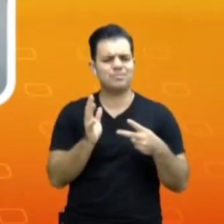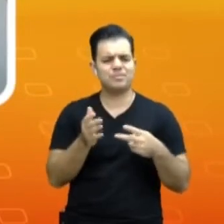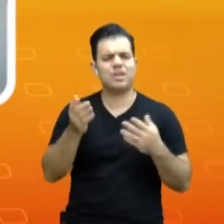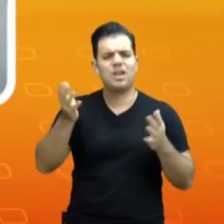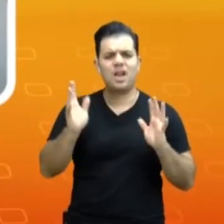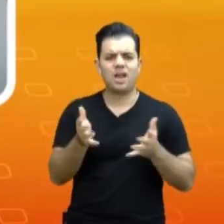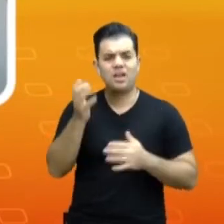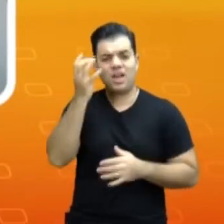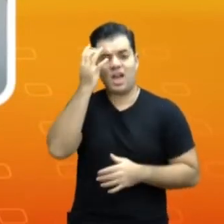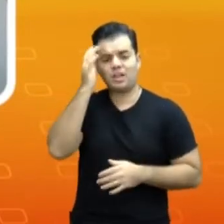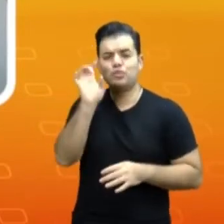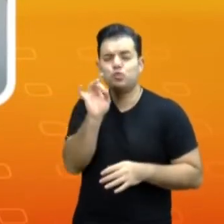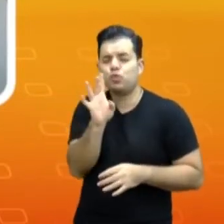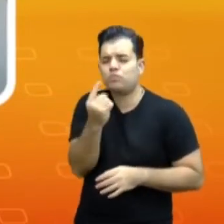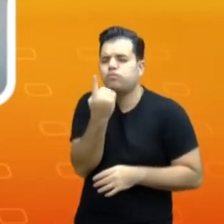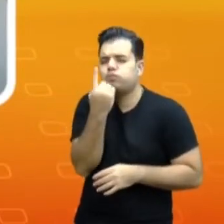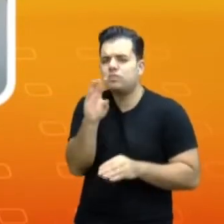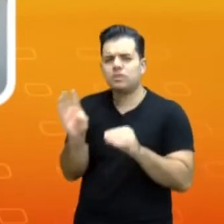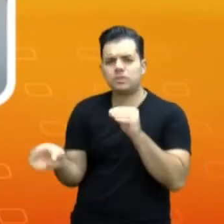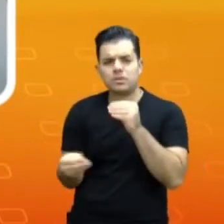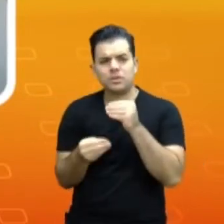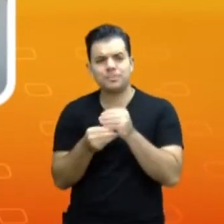acho que só como um complemento, eu acho que